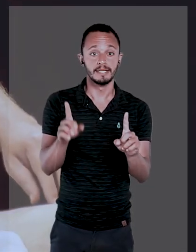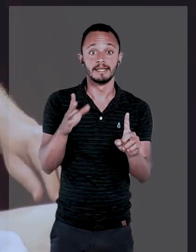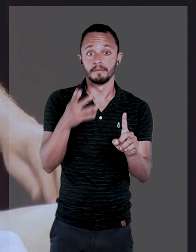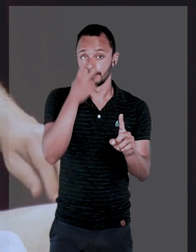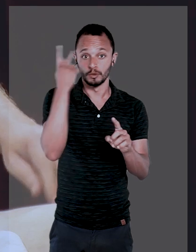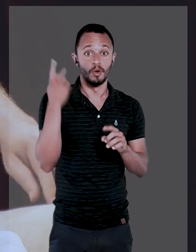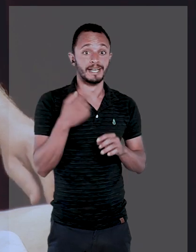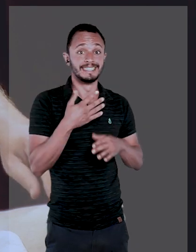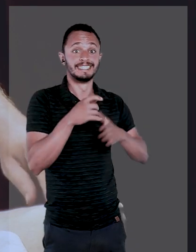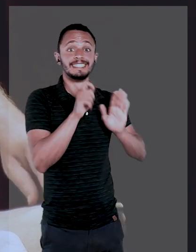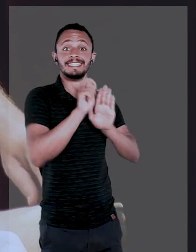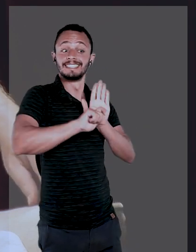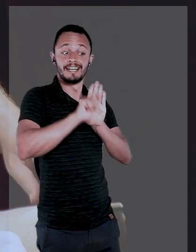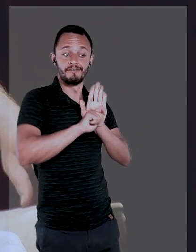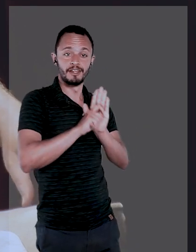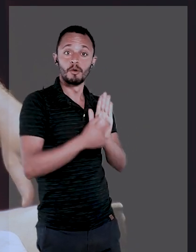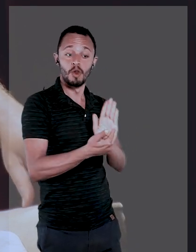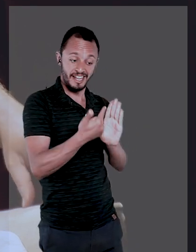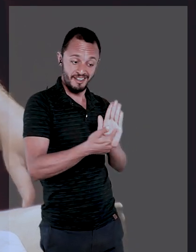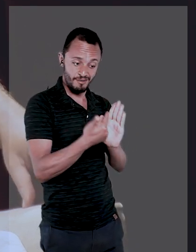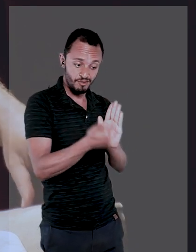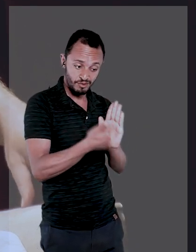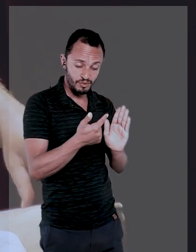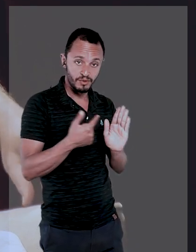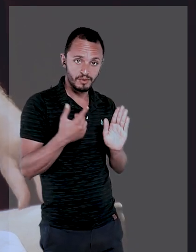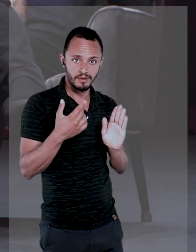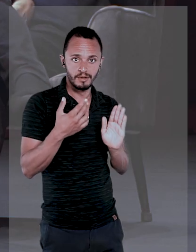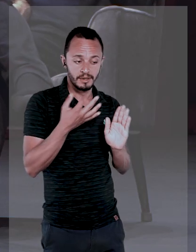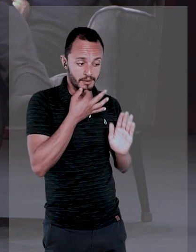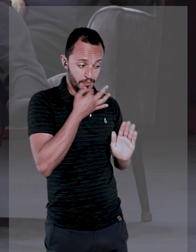que escreveram sobre o seu livro.